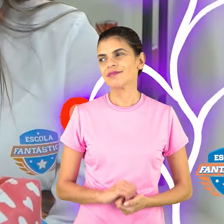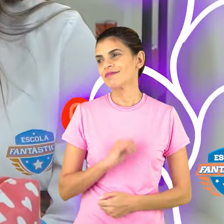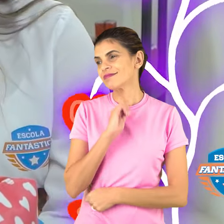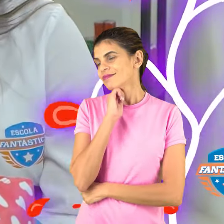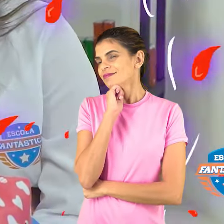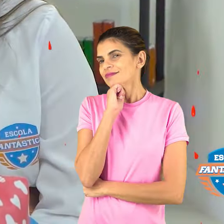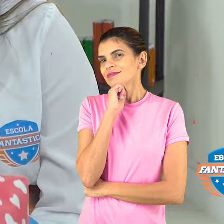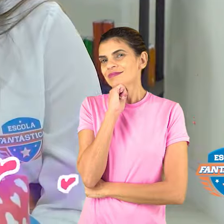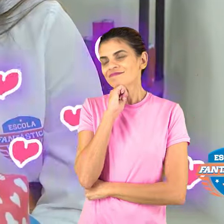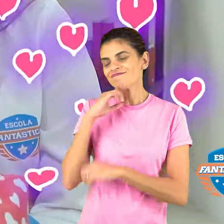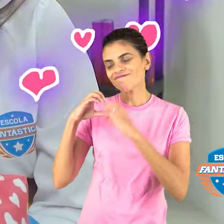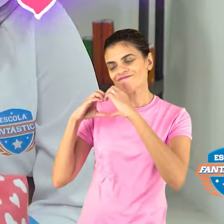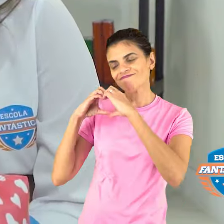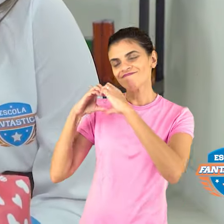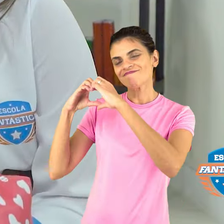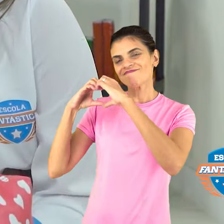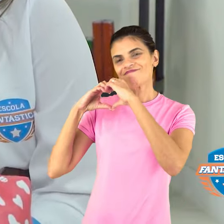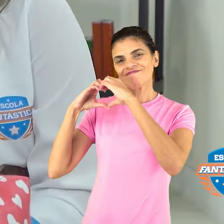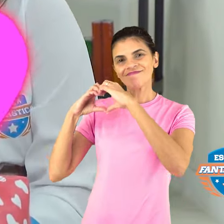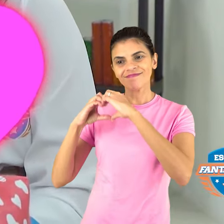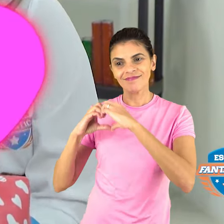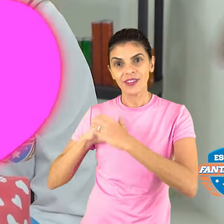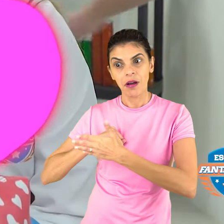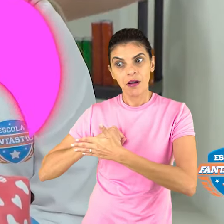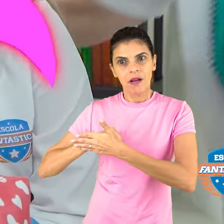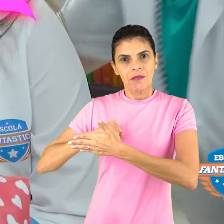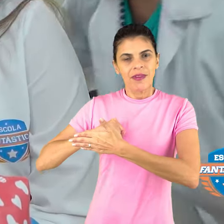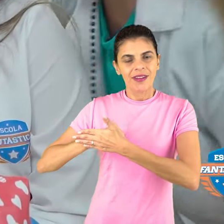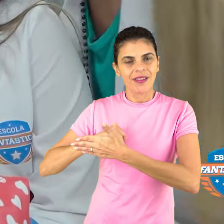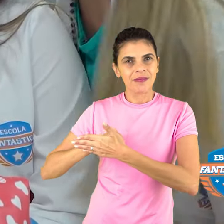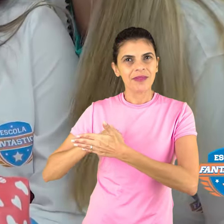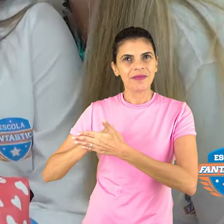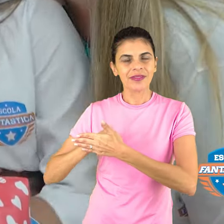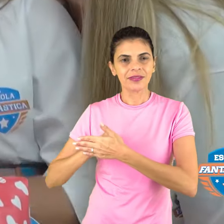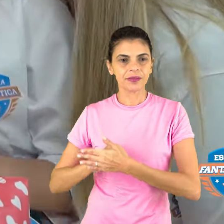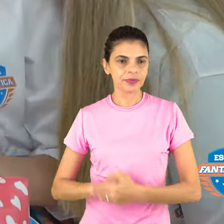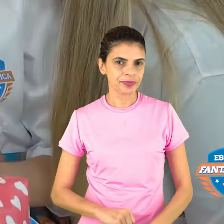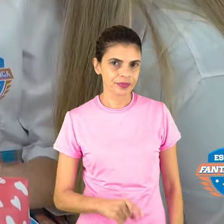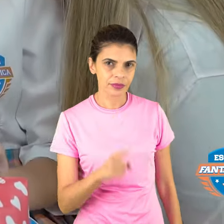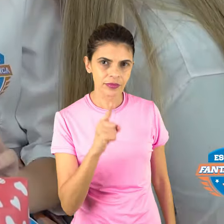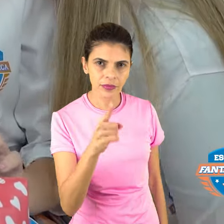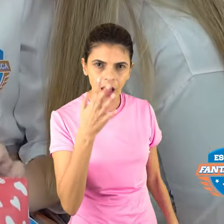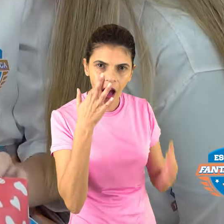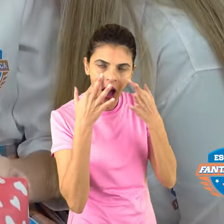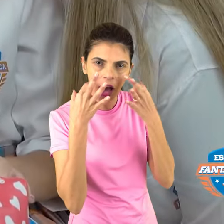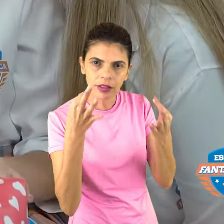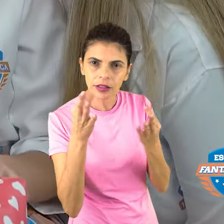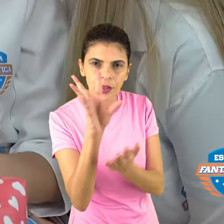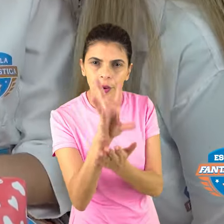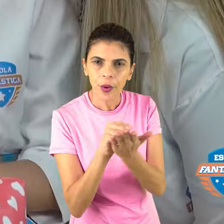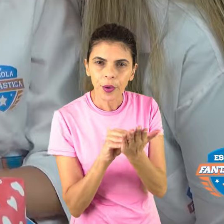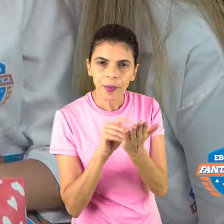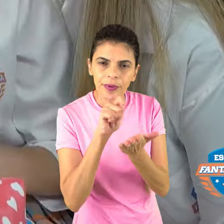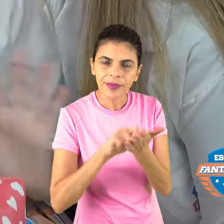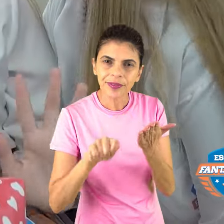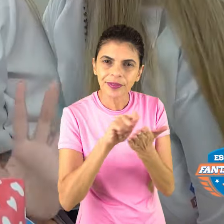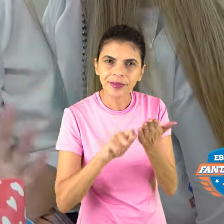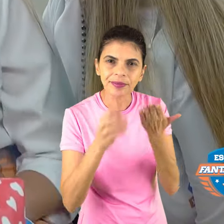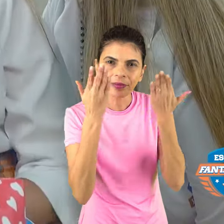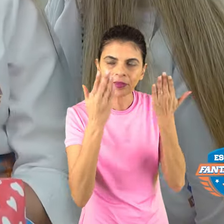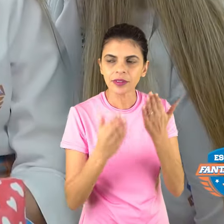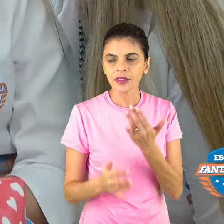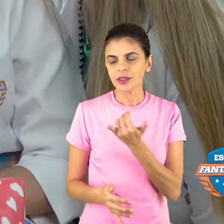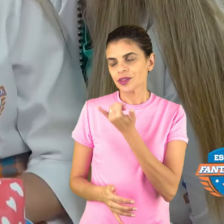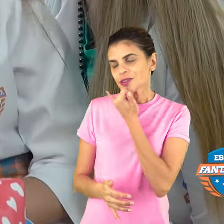Ele é o meu crush. Meu coração sempre acelera quando ele fala comigo. Parece que alguém não tá copiando a matéria. Foi